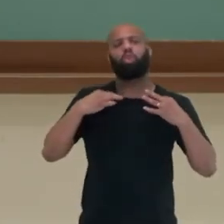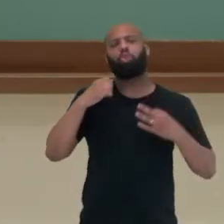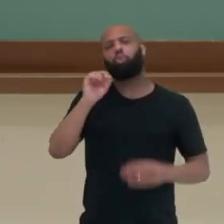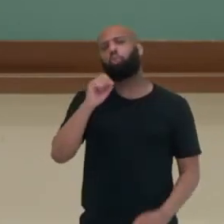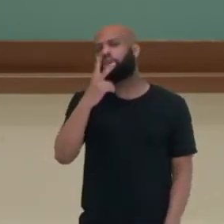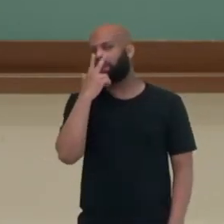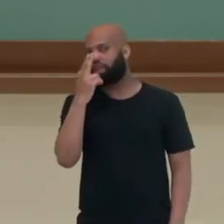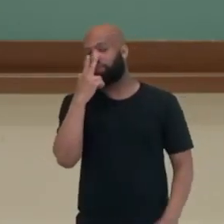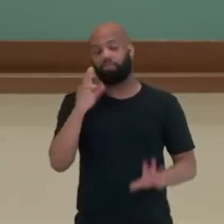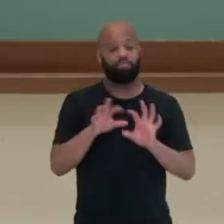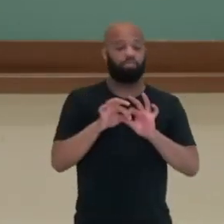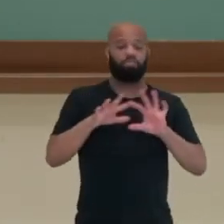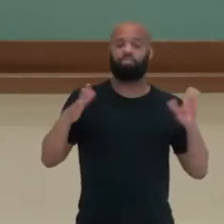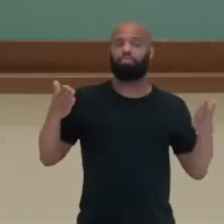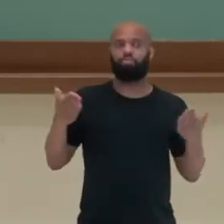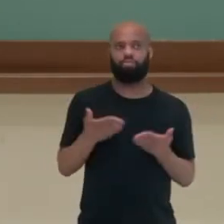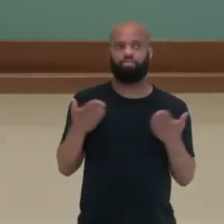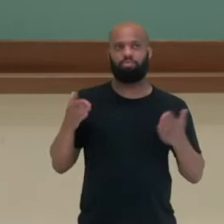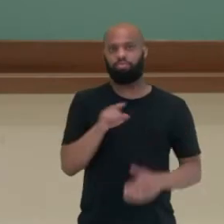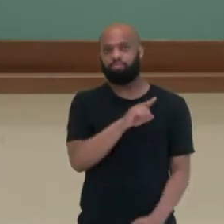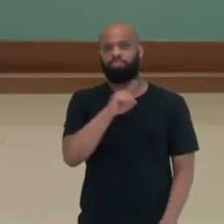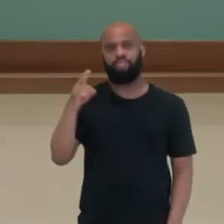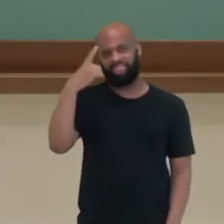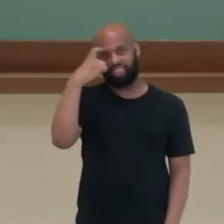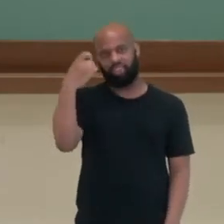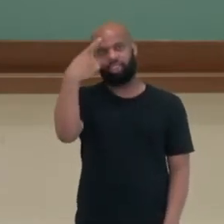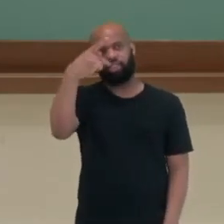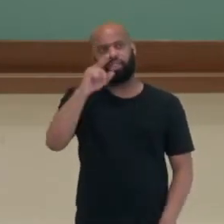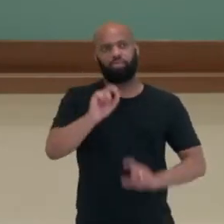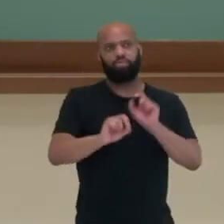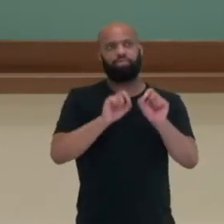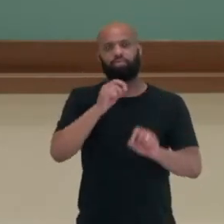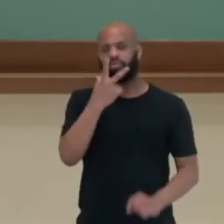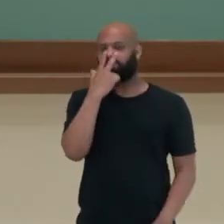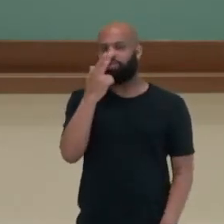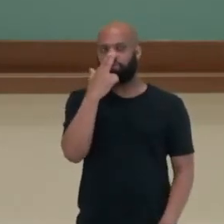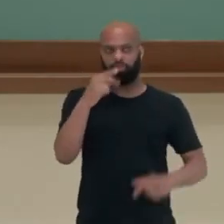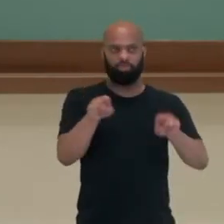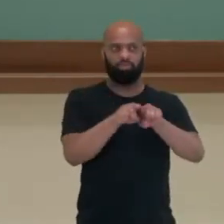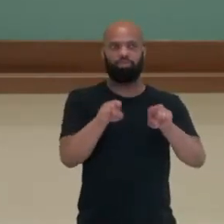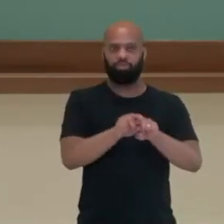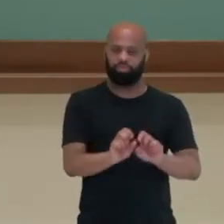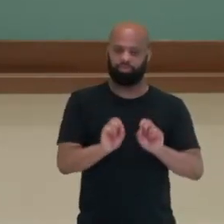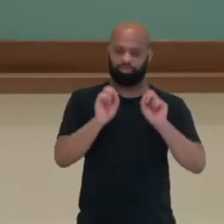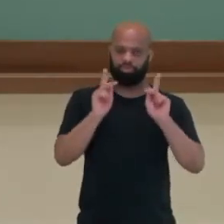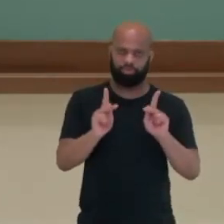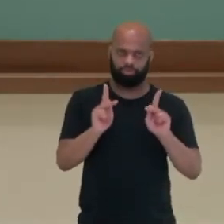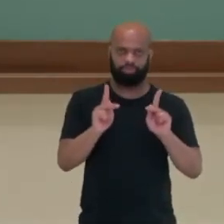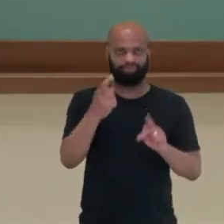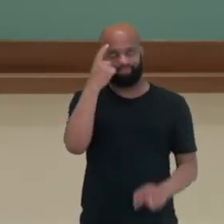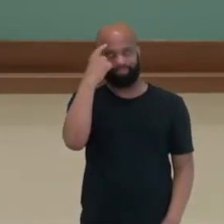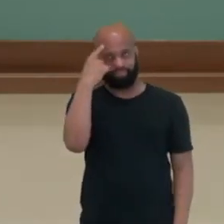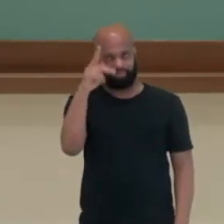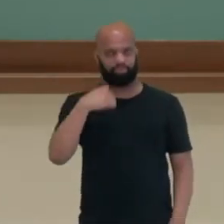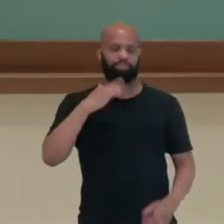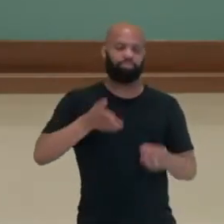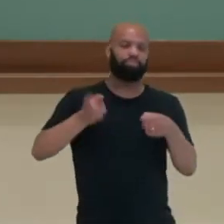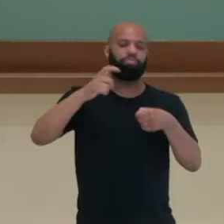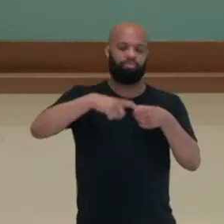mesmo? Fica aí, vocês, a ideia de vocês, o que vocês acham pessoal, a ideia pessoal de vocês, tá? Nós já